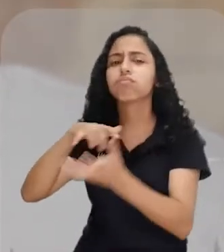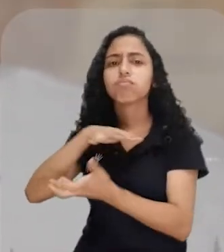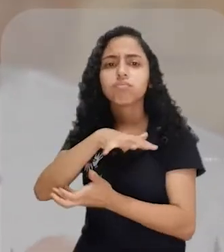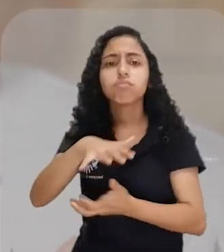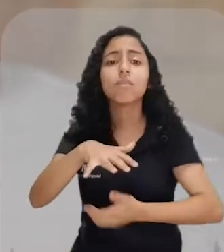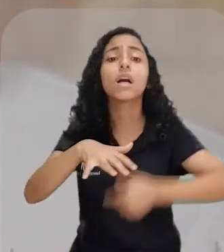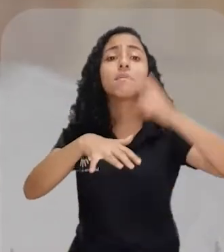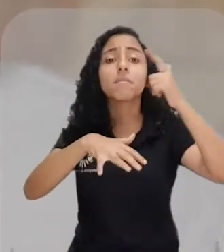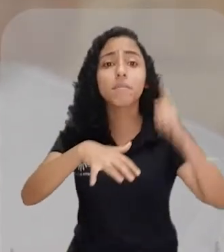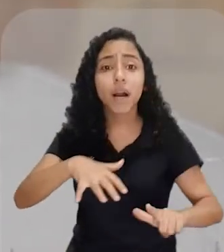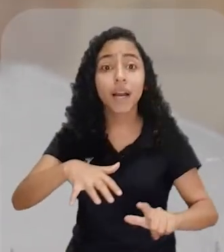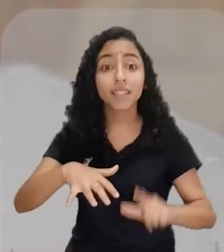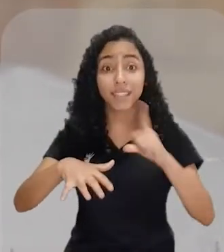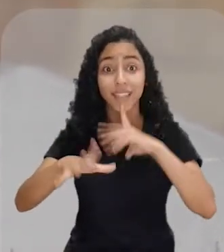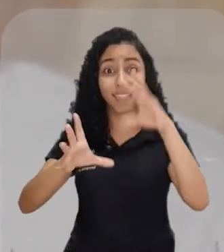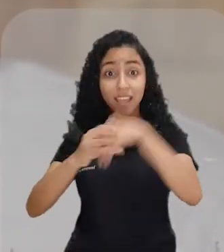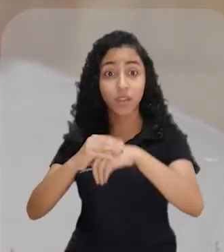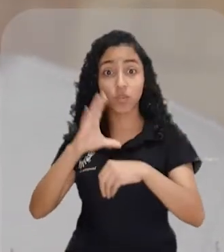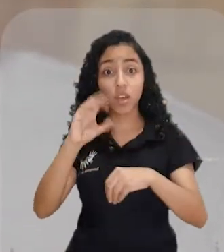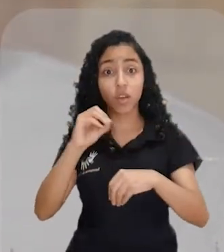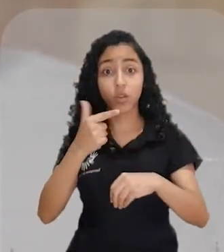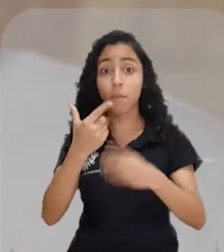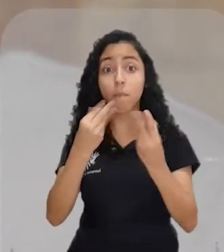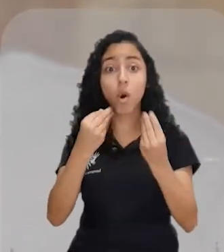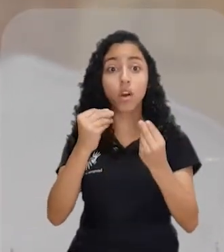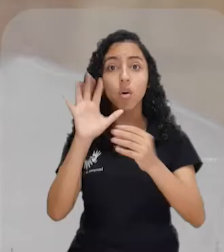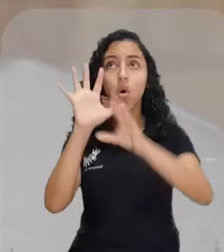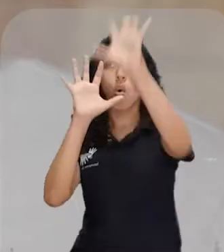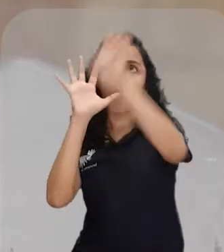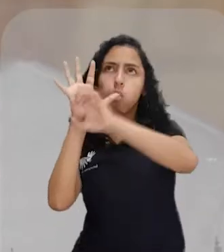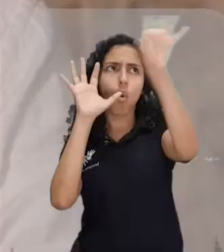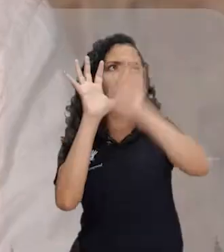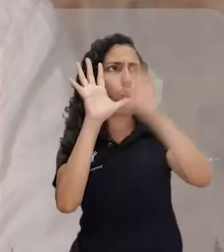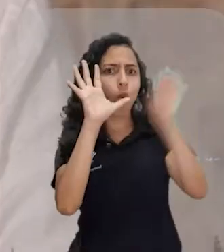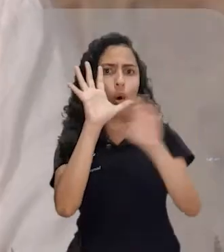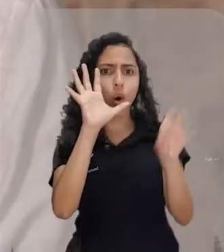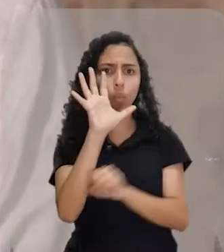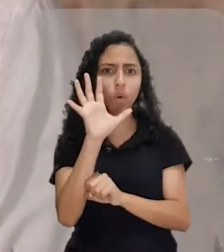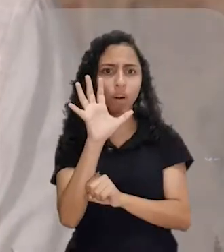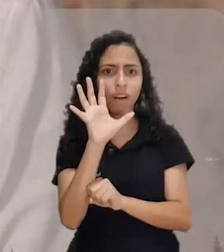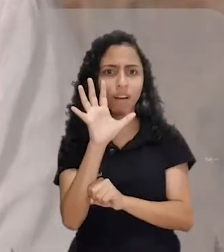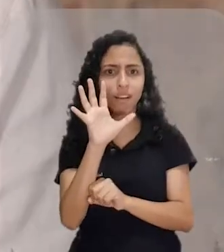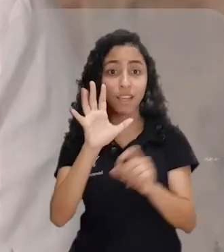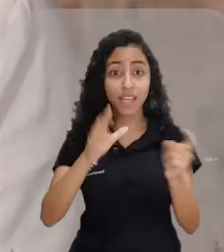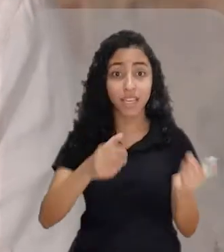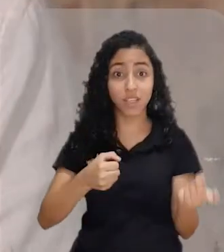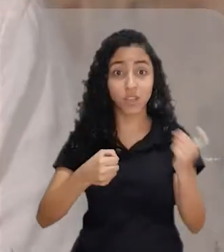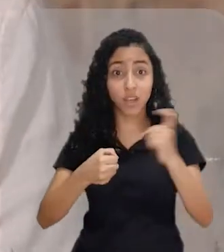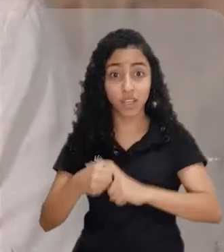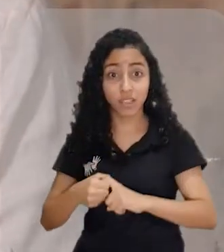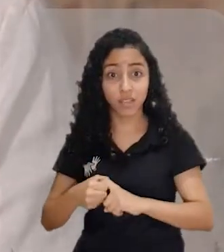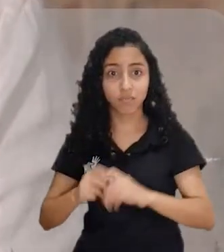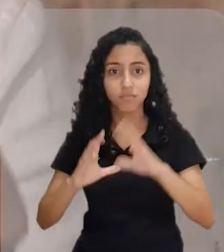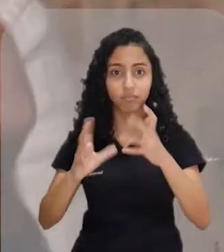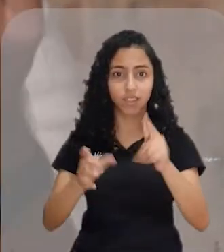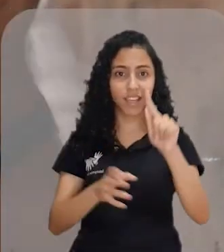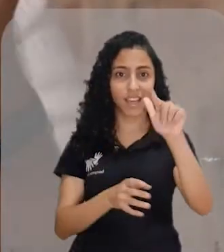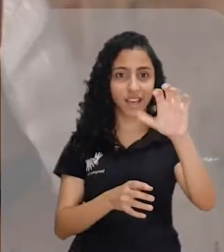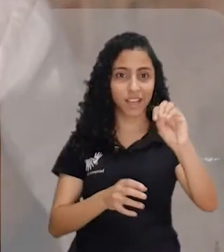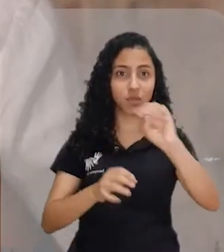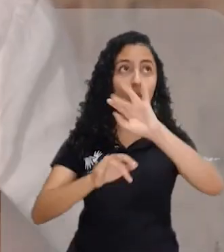biodiversidade, dos processos ecológicos, ela também tem muito carbono dentro dela. Então, nesse processo de restauração, a gente está,